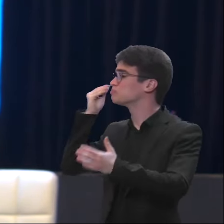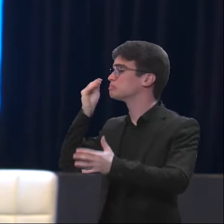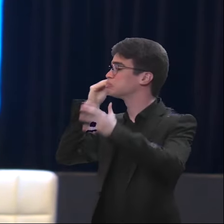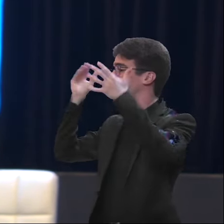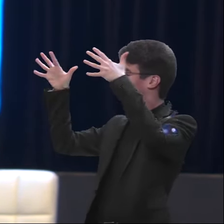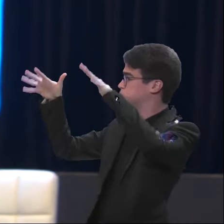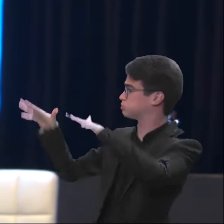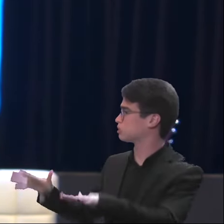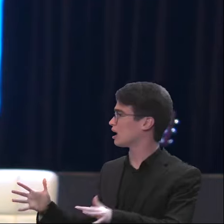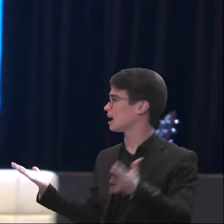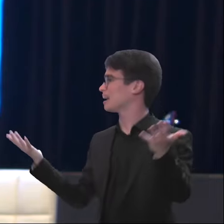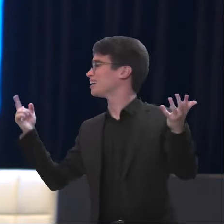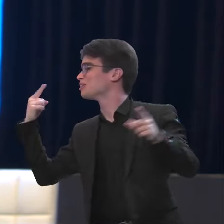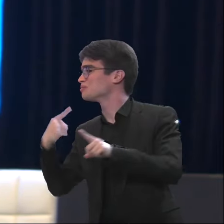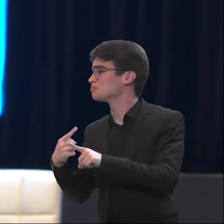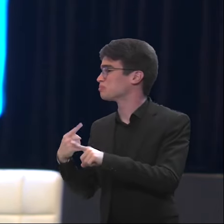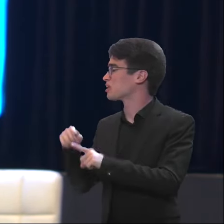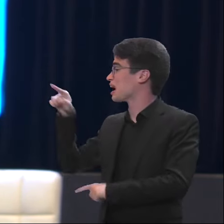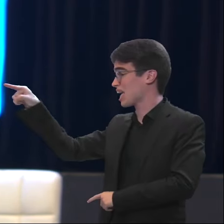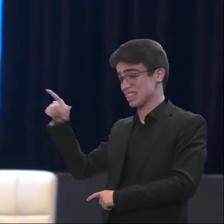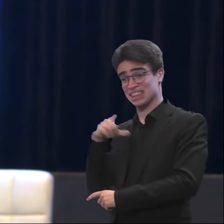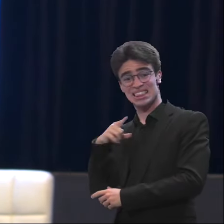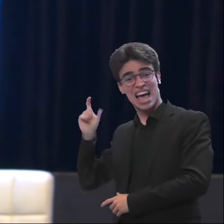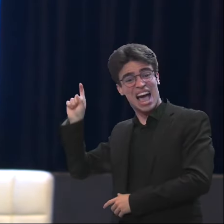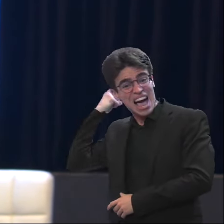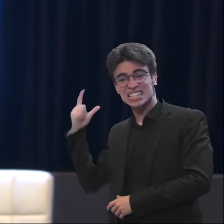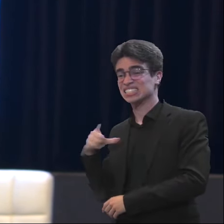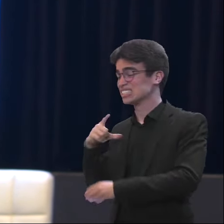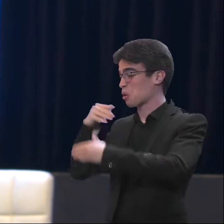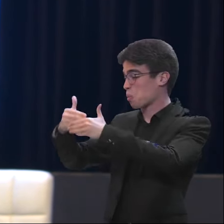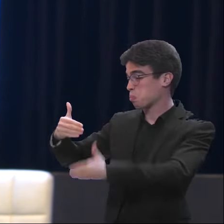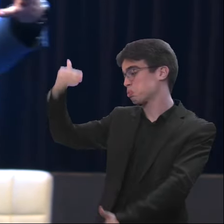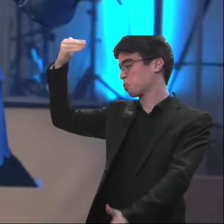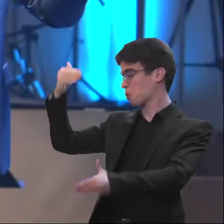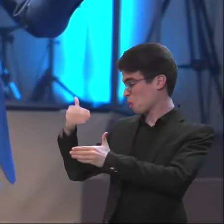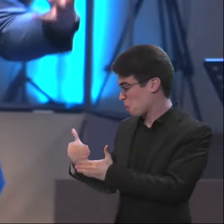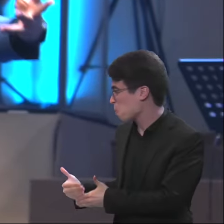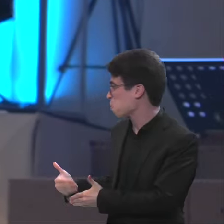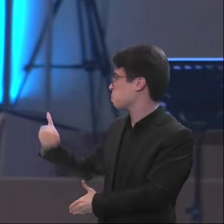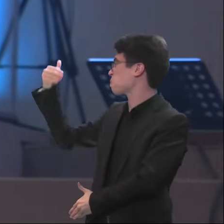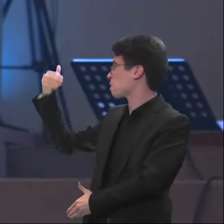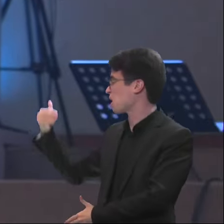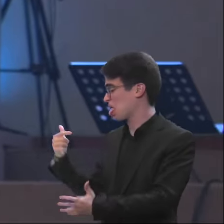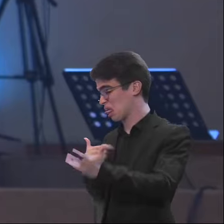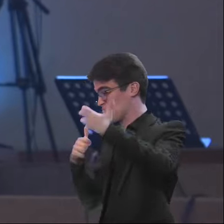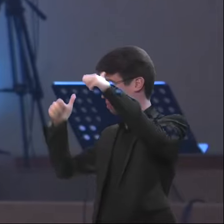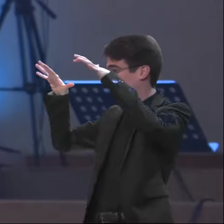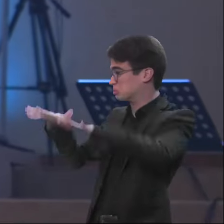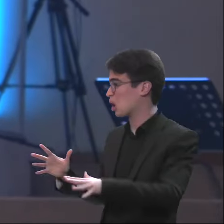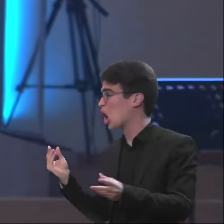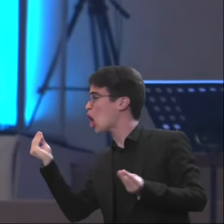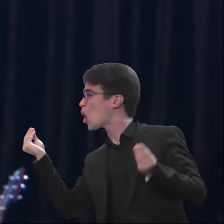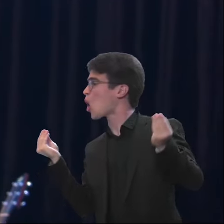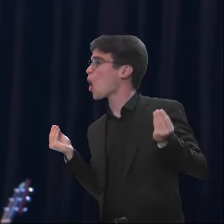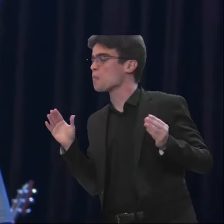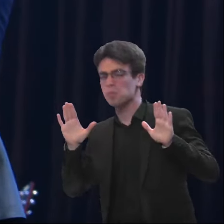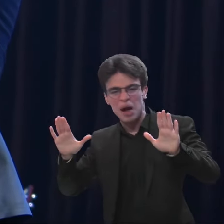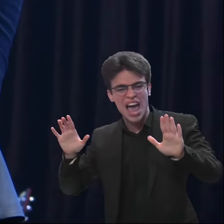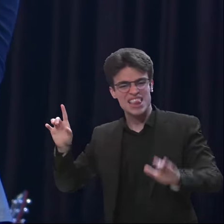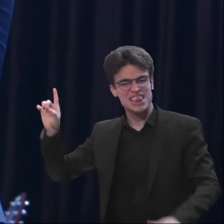tão largas que carros passavam por cima, duas muralhas. Como é que eu posso encontrar ajuda? E